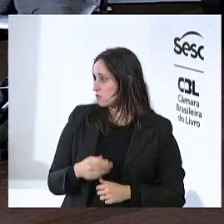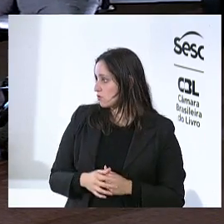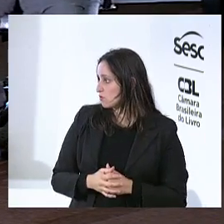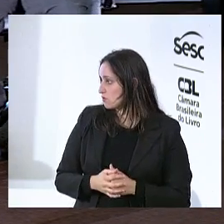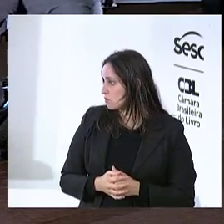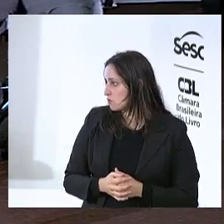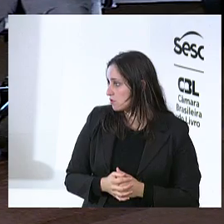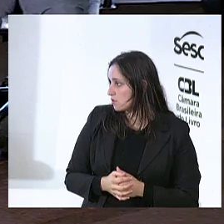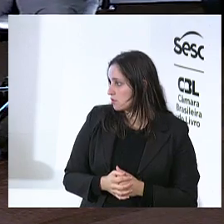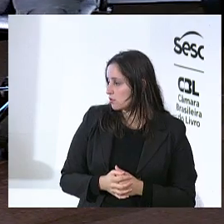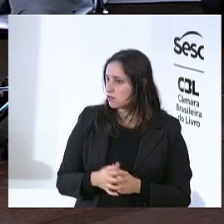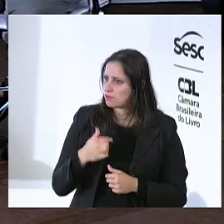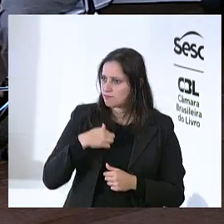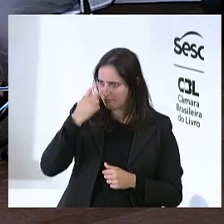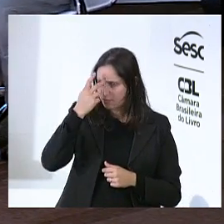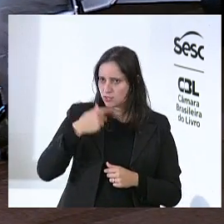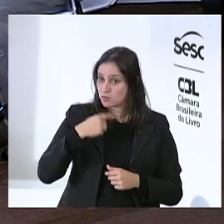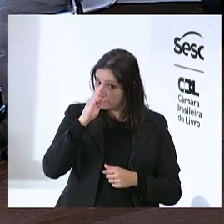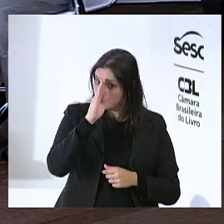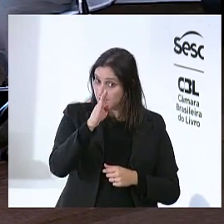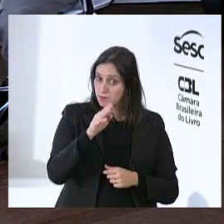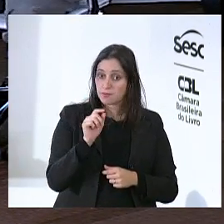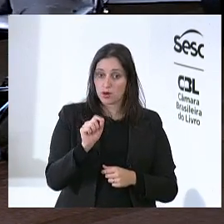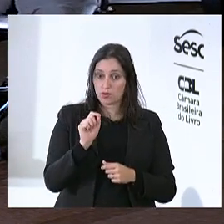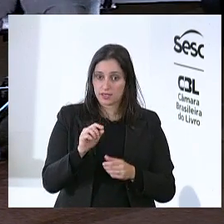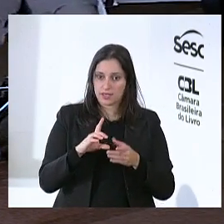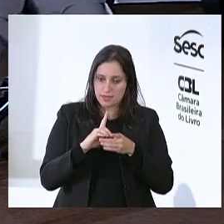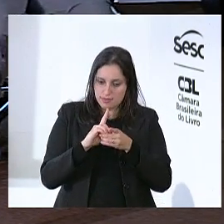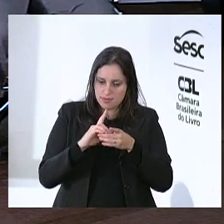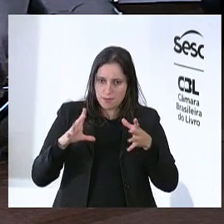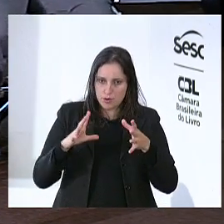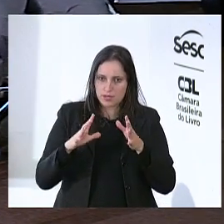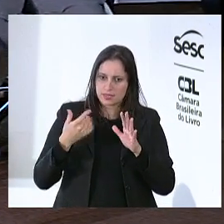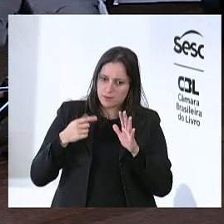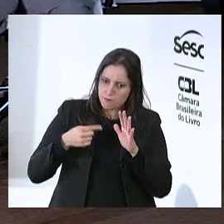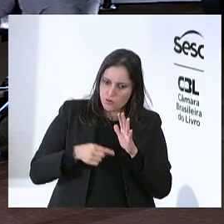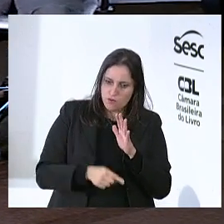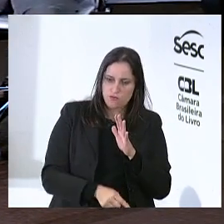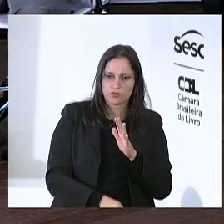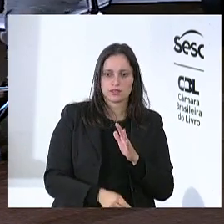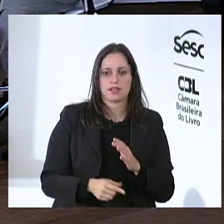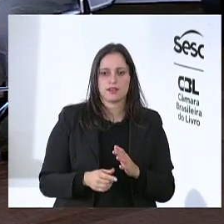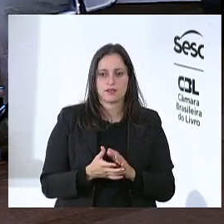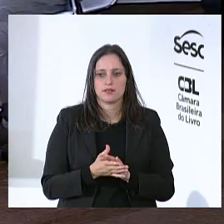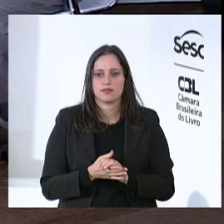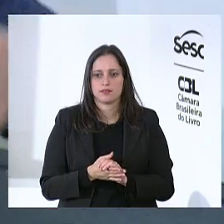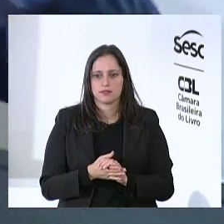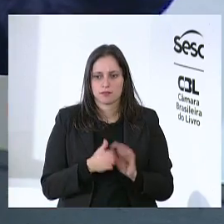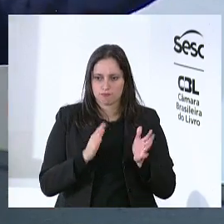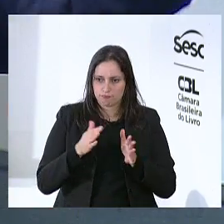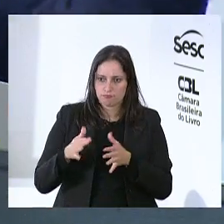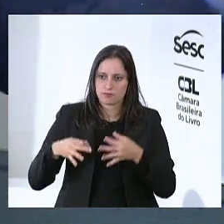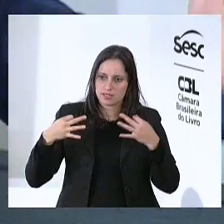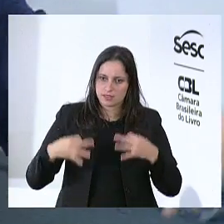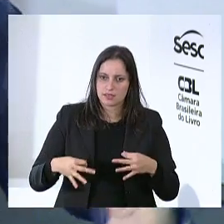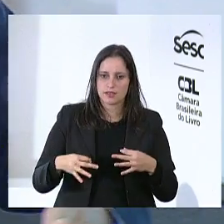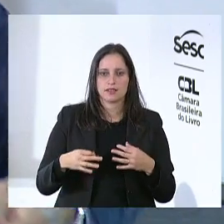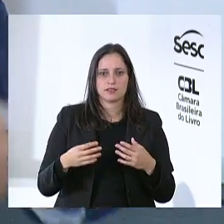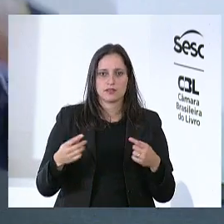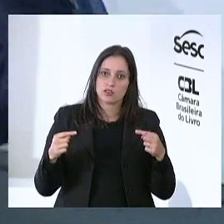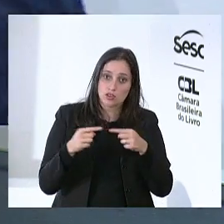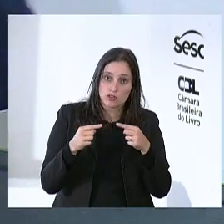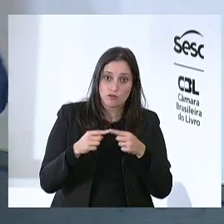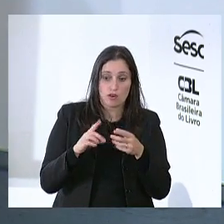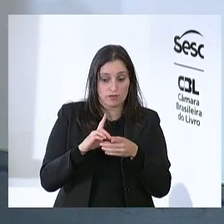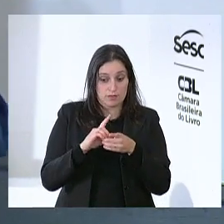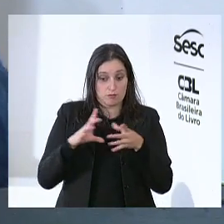Marcos, né? Quer dizer, o essencial é aprofundar a democracia realmente. São procedimentos mais democráticos. Né? Isso envolve democratizar a mídia,